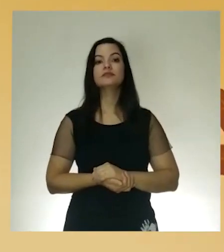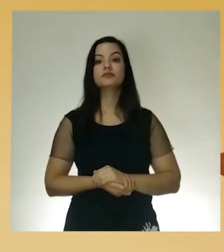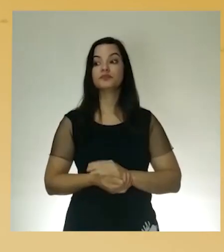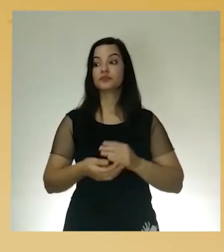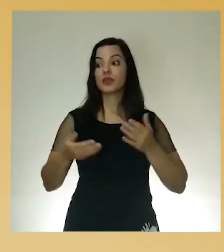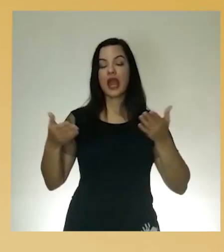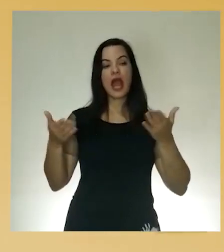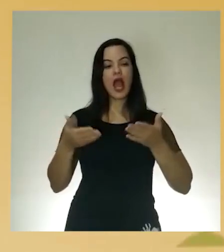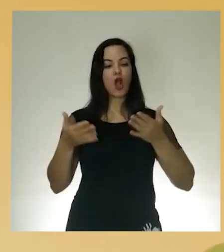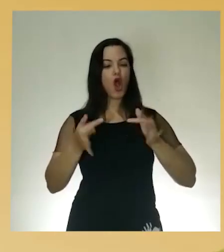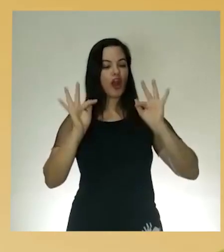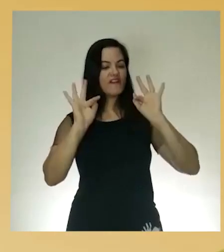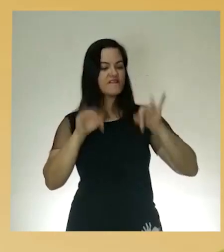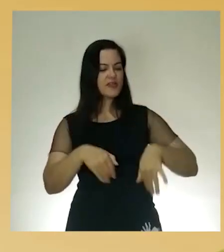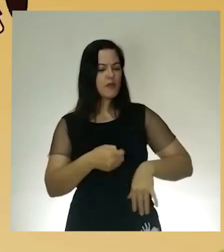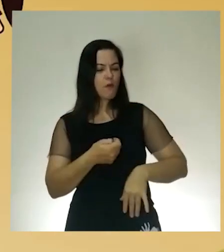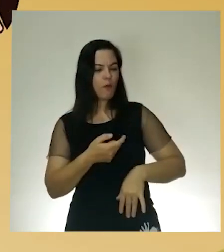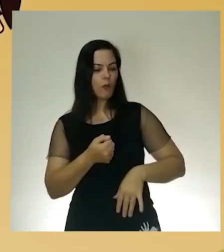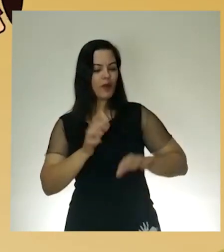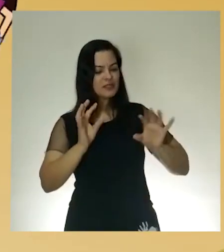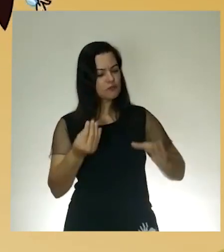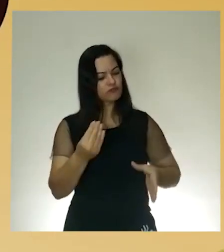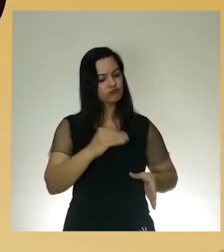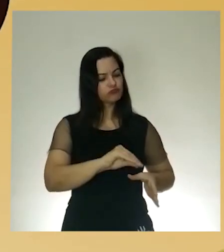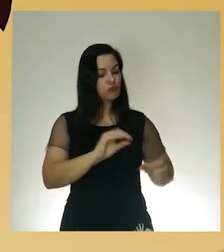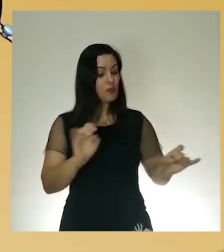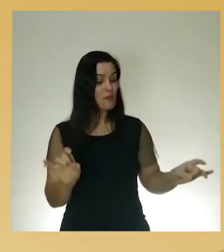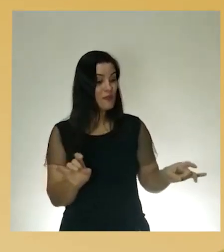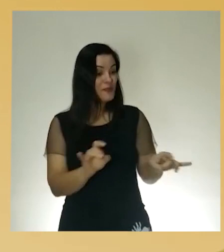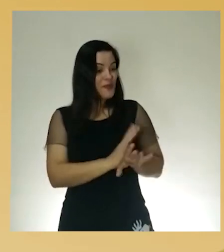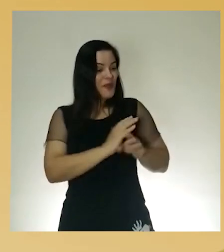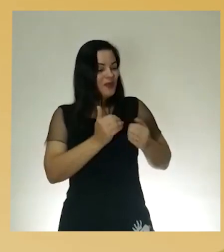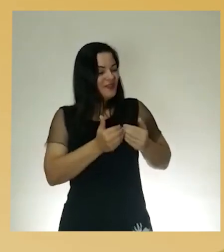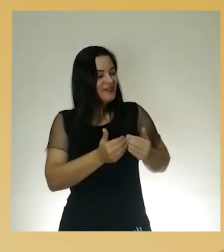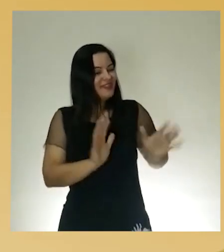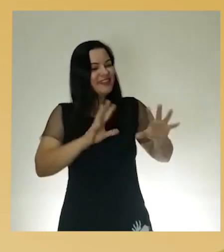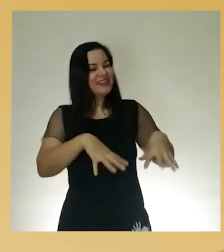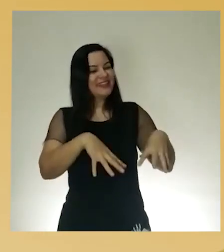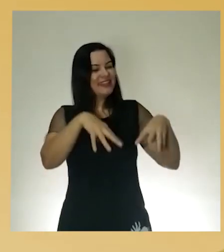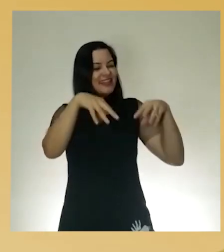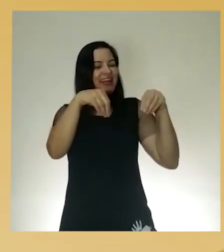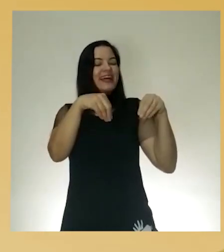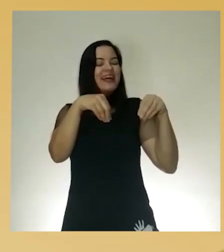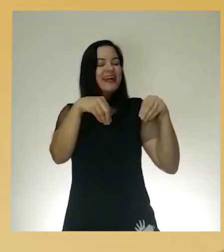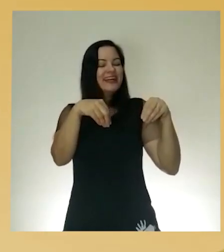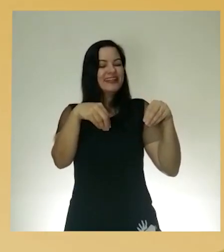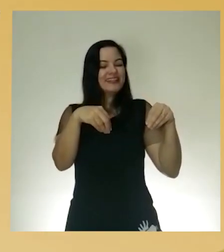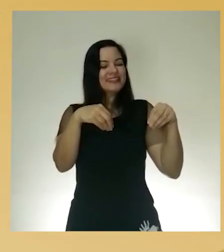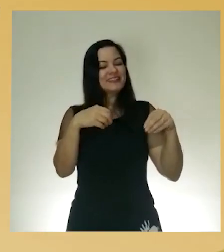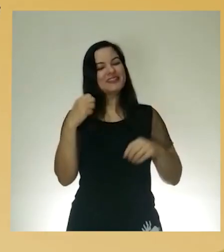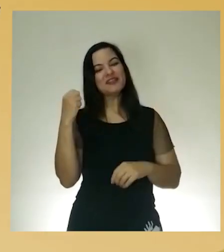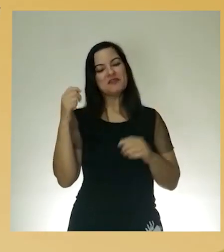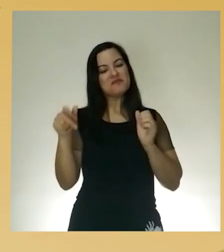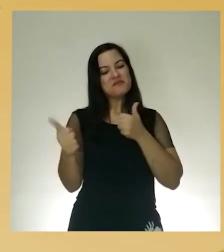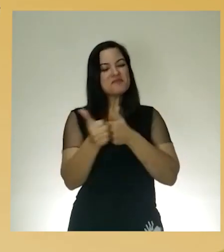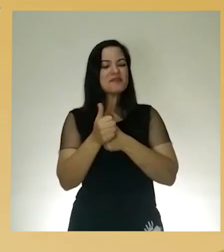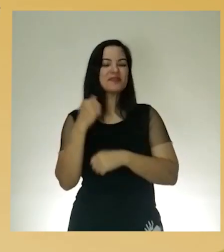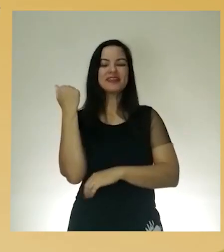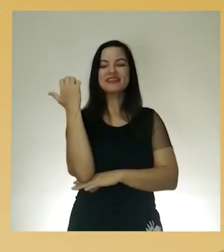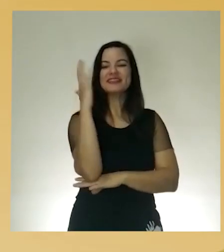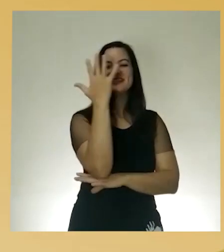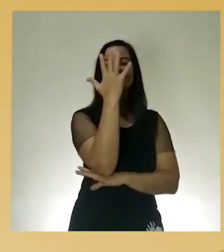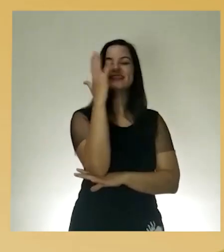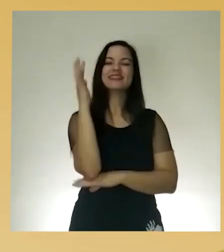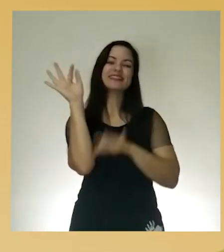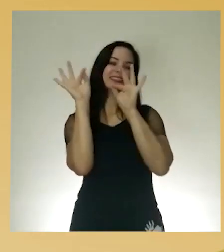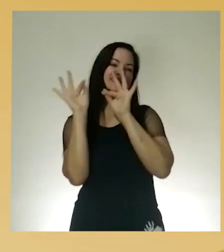Agora o toque final. E pronto! Tá inaugurado o Castelo do Parque das Árvores Felizes.